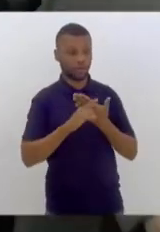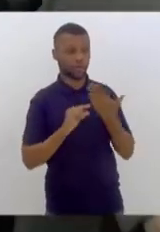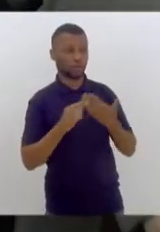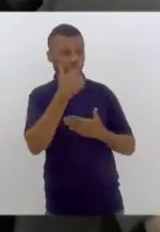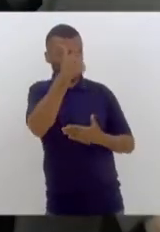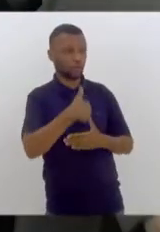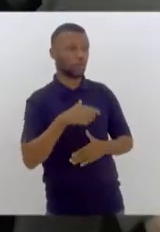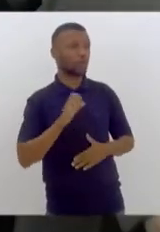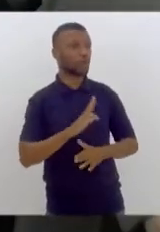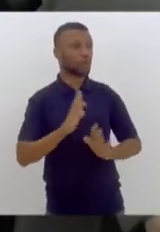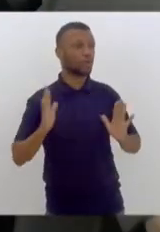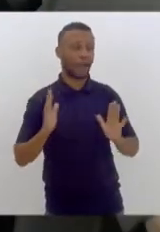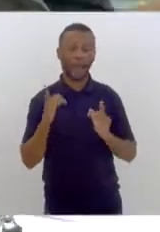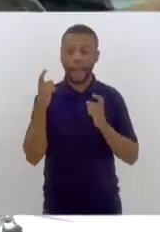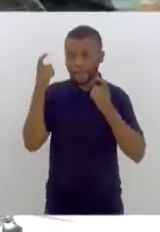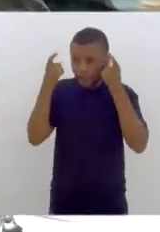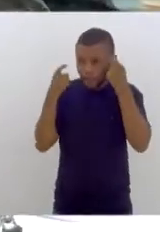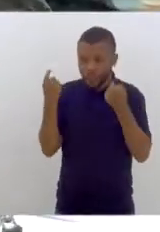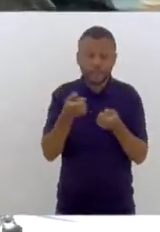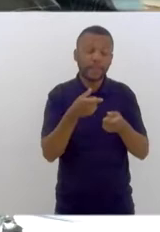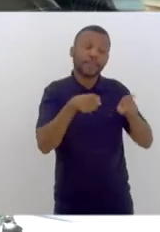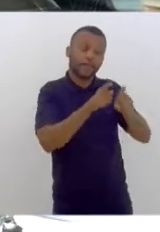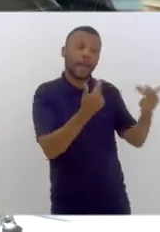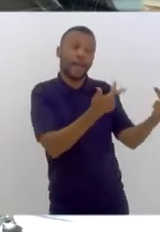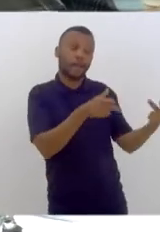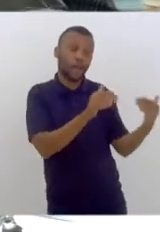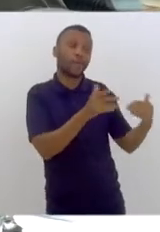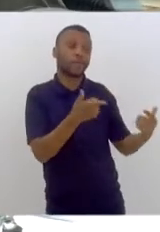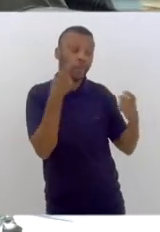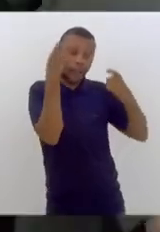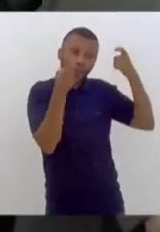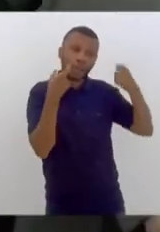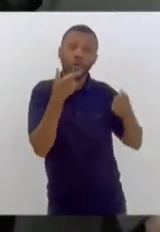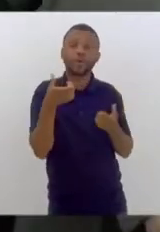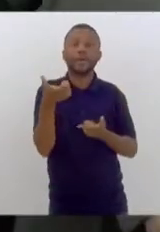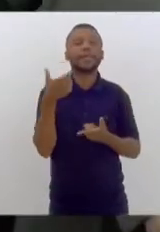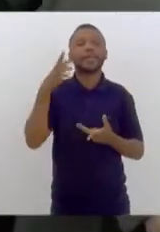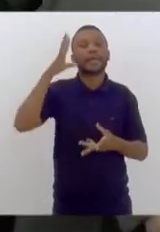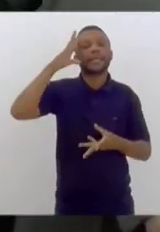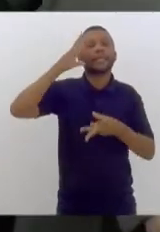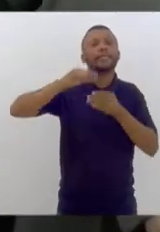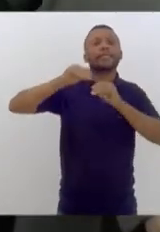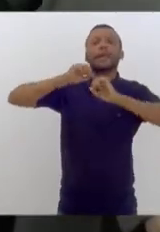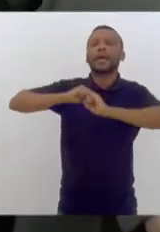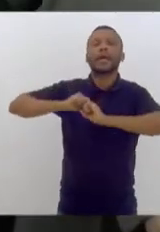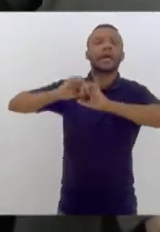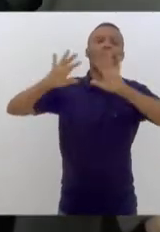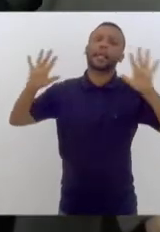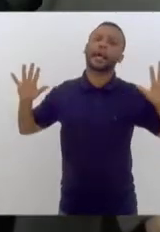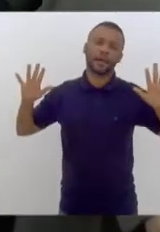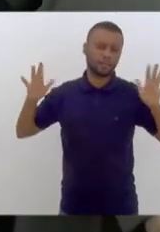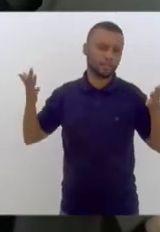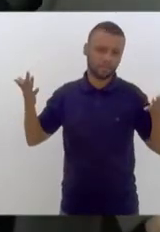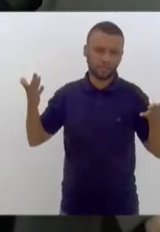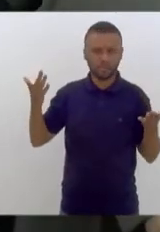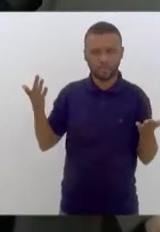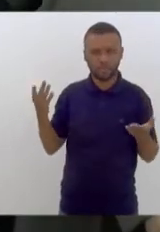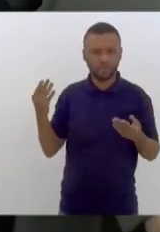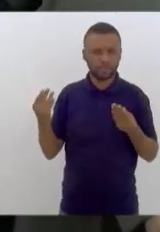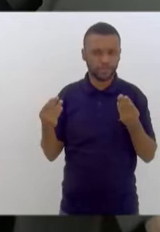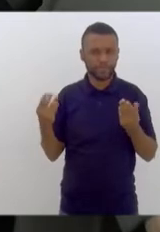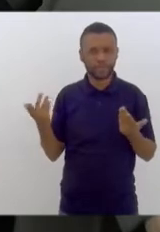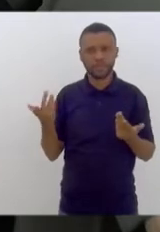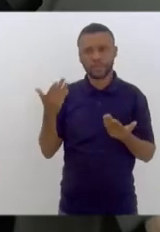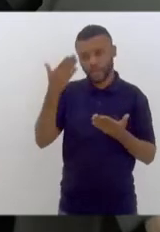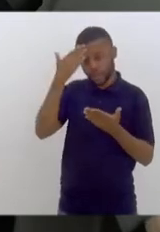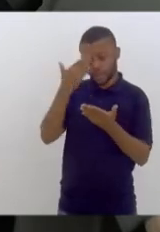deixou bastante preocupada. Deve ficar porque, mesmo, que bom. Eu gostaria de entender um pouquinho melhor, então, acho que até,